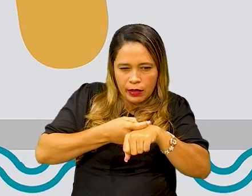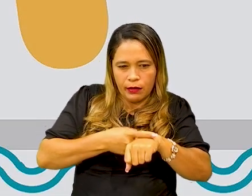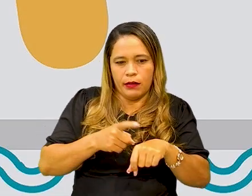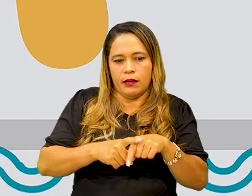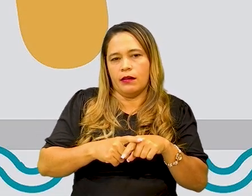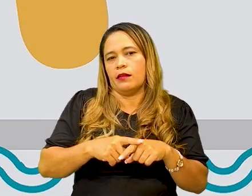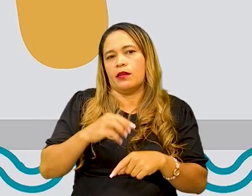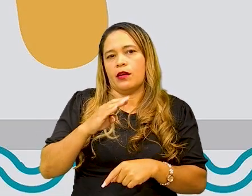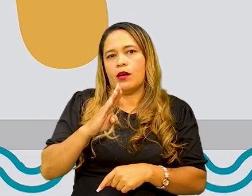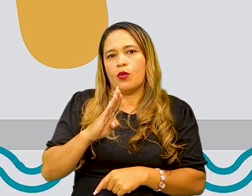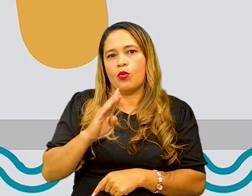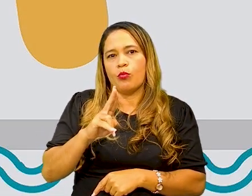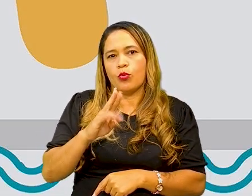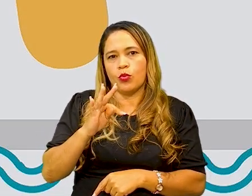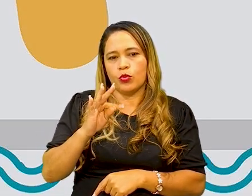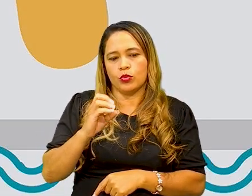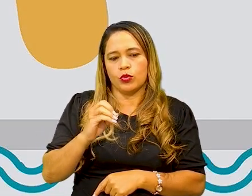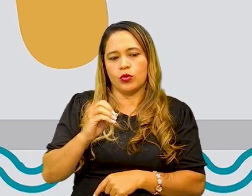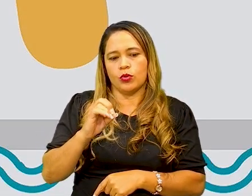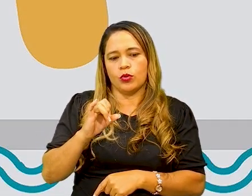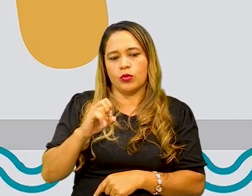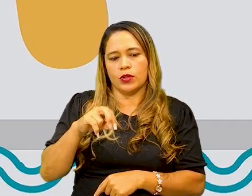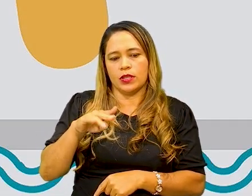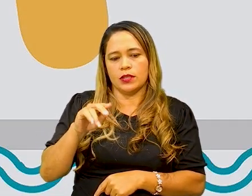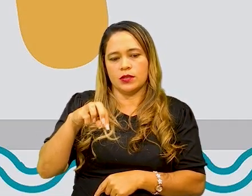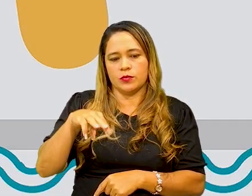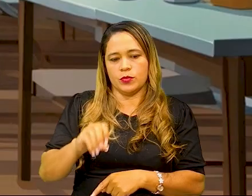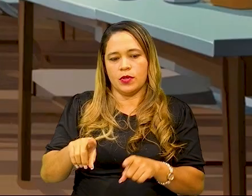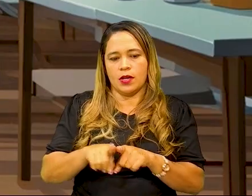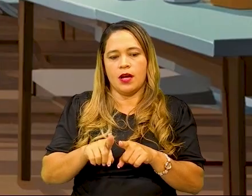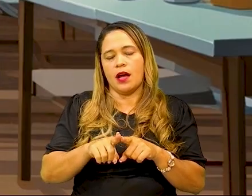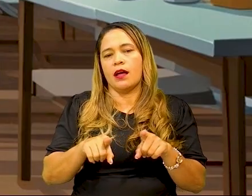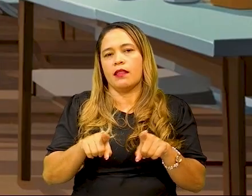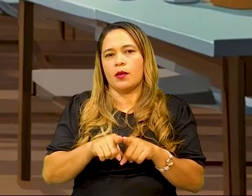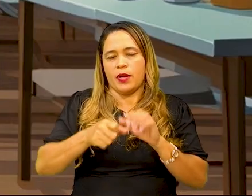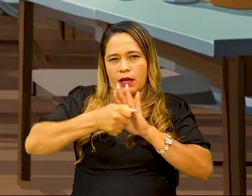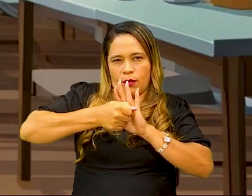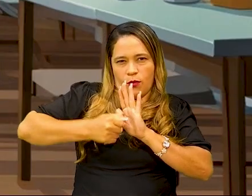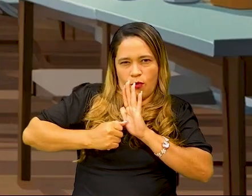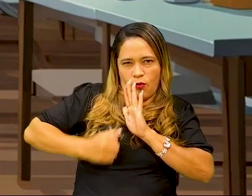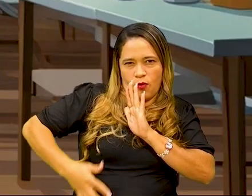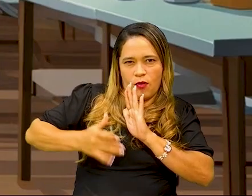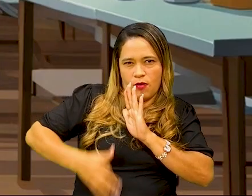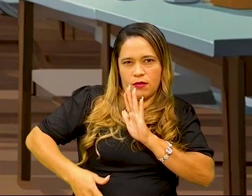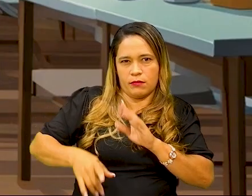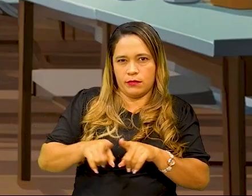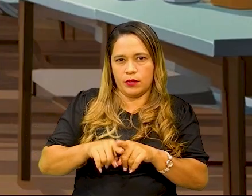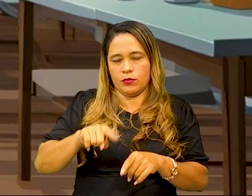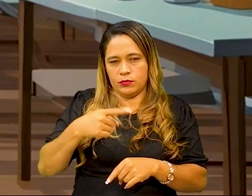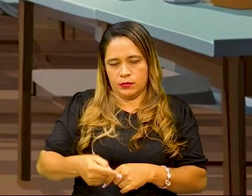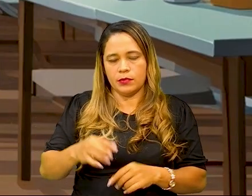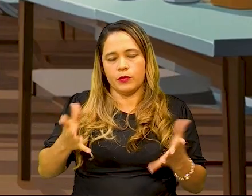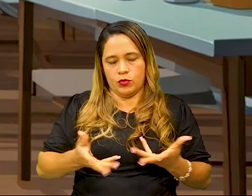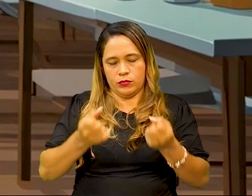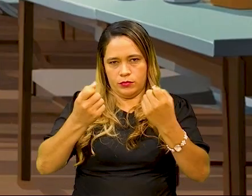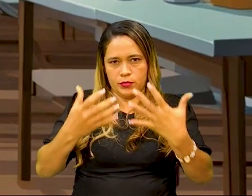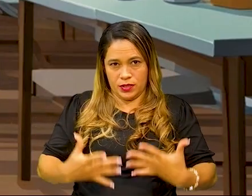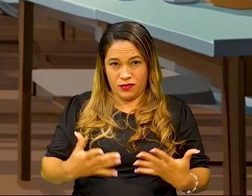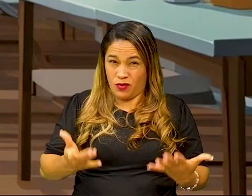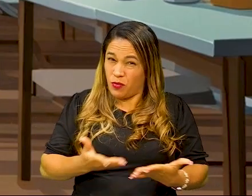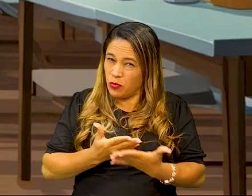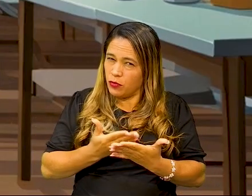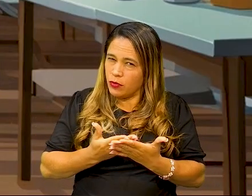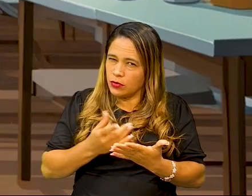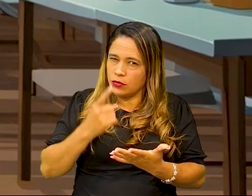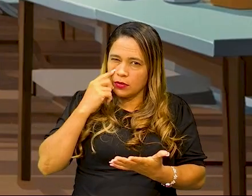um pouquinho mais de tempo para falar dessas doenças. Volta aqui para mim. Nós vamos trabalhar para estudar um pouquinho de